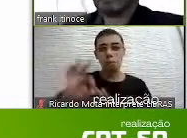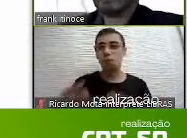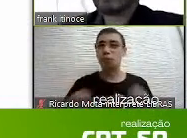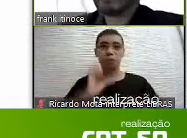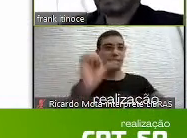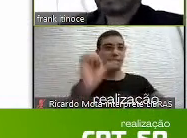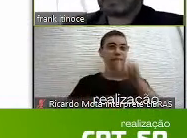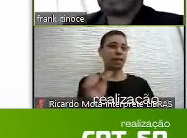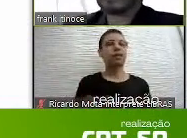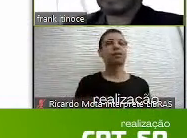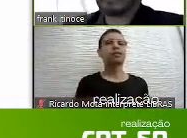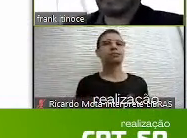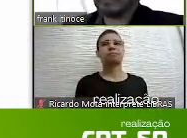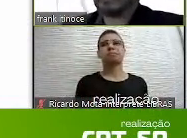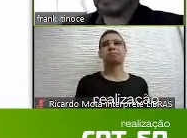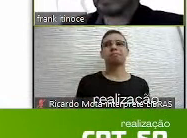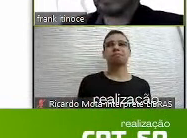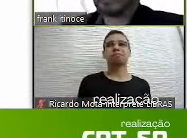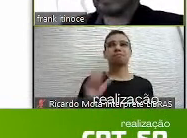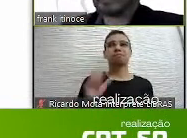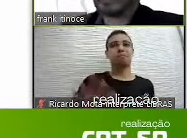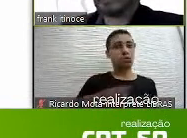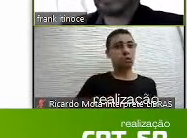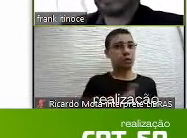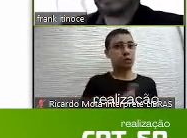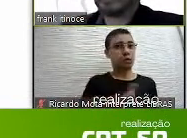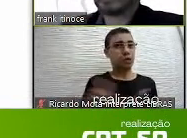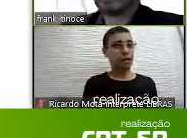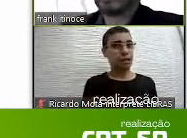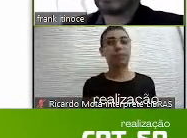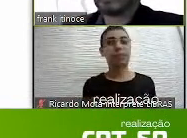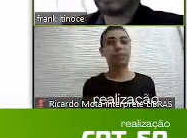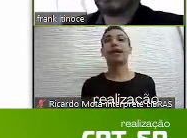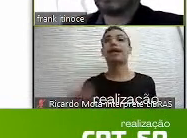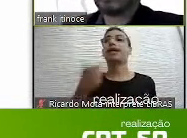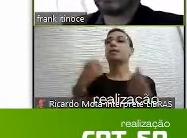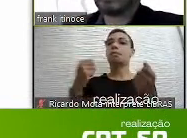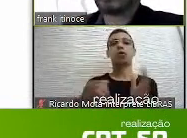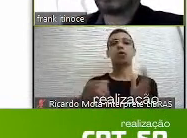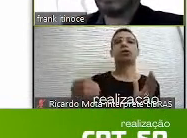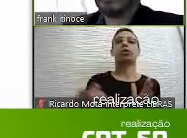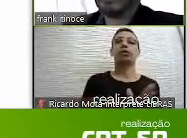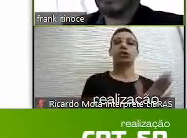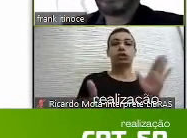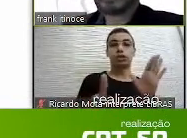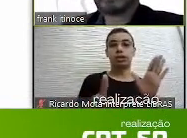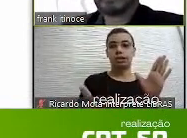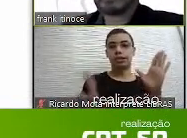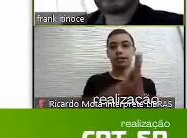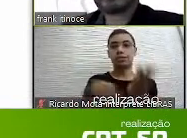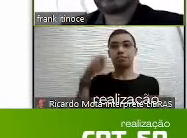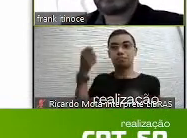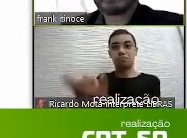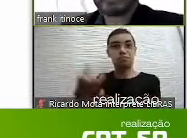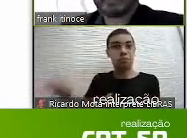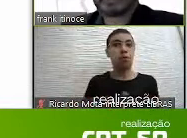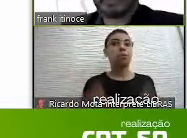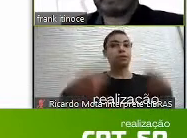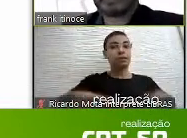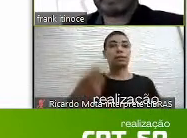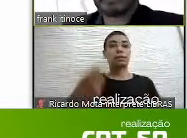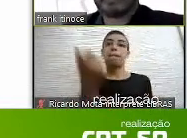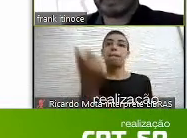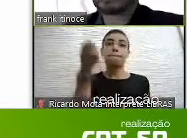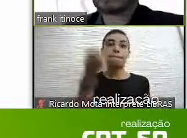sim ter esse trâmite aqui, ó. Ele pode ter advertência, ele pode ter multa em dobro, ou pode simplesmente, nós vamos